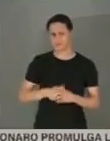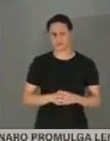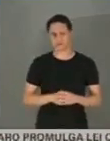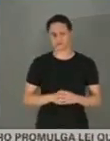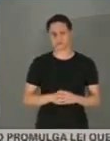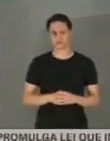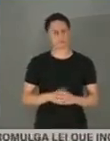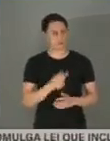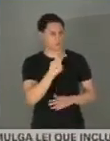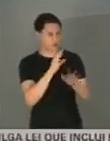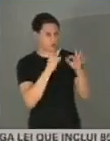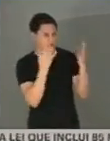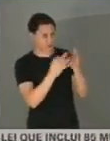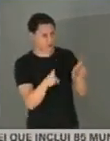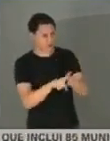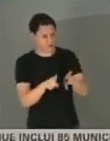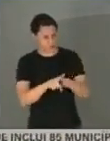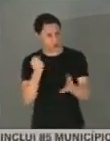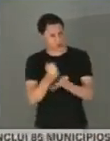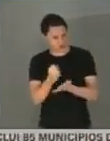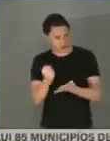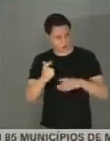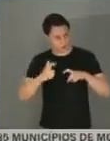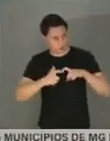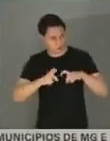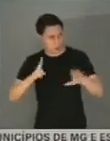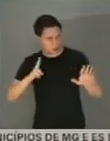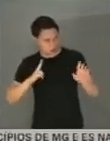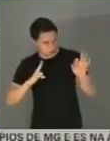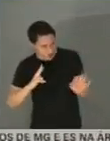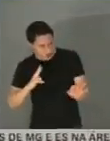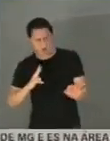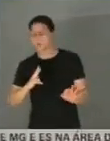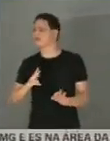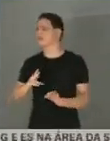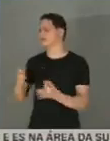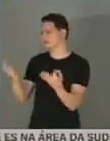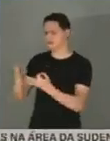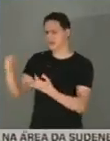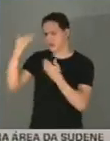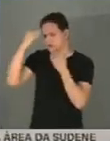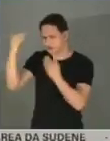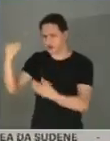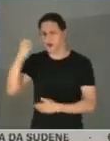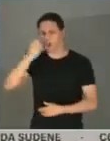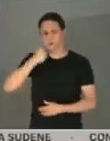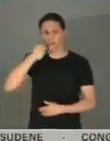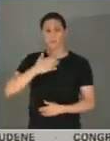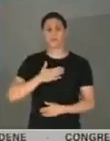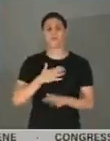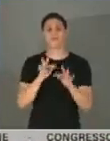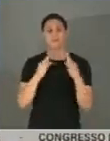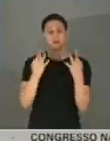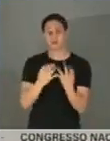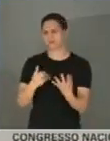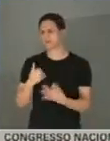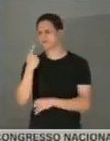A sua família também contratou um médico particular. Ah, perfeito. Muito obrigado, senador Otto Alencar. Minha família,